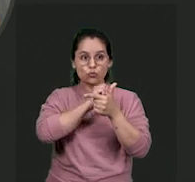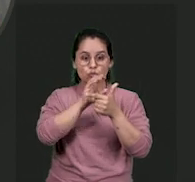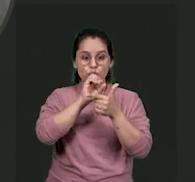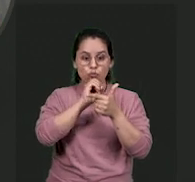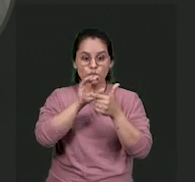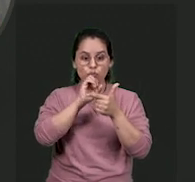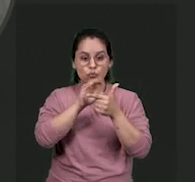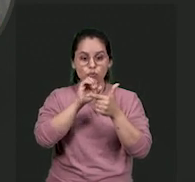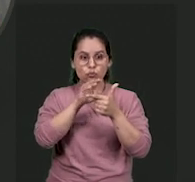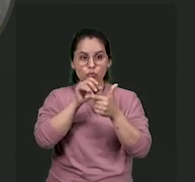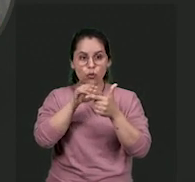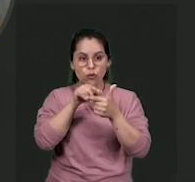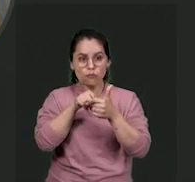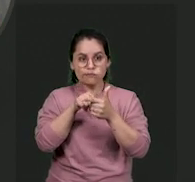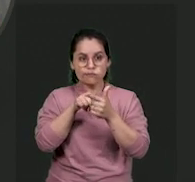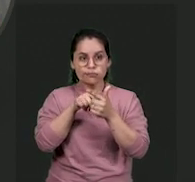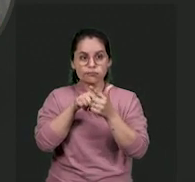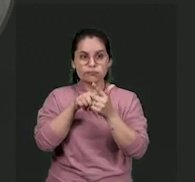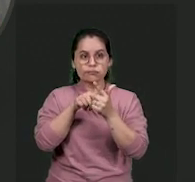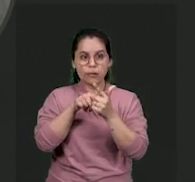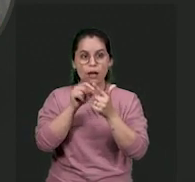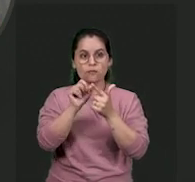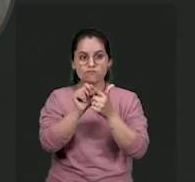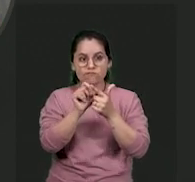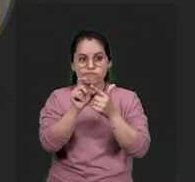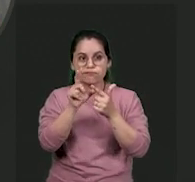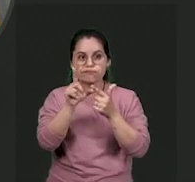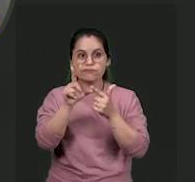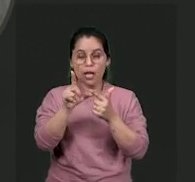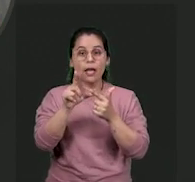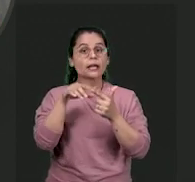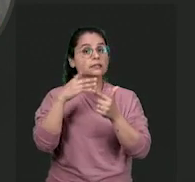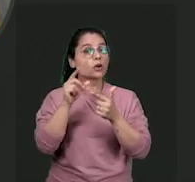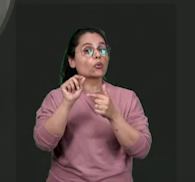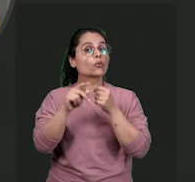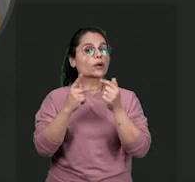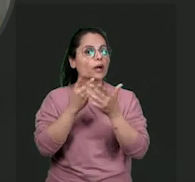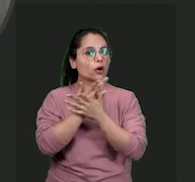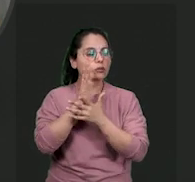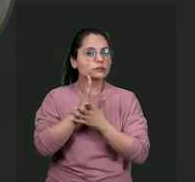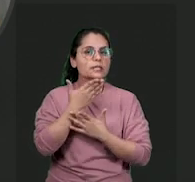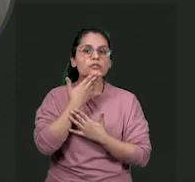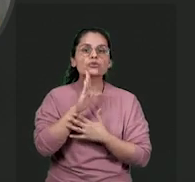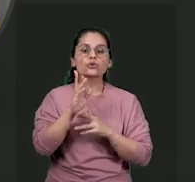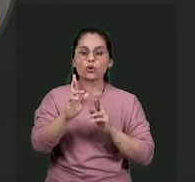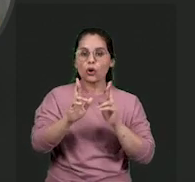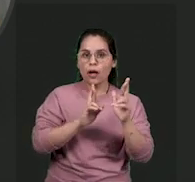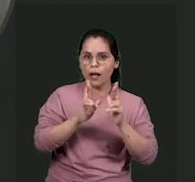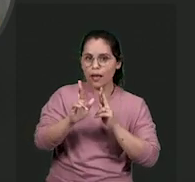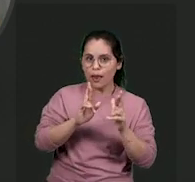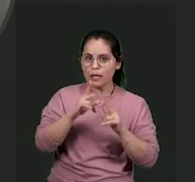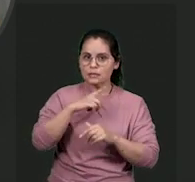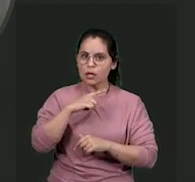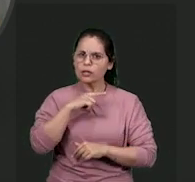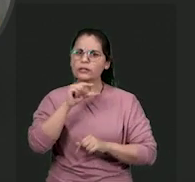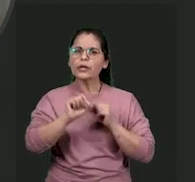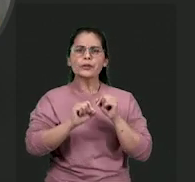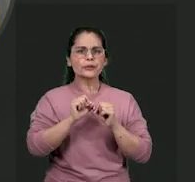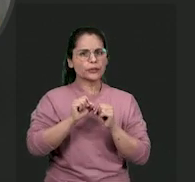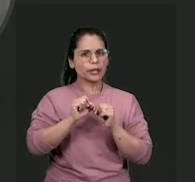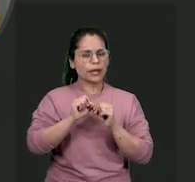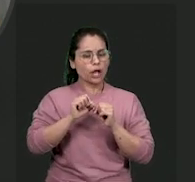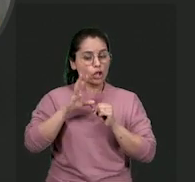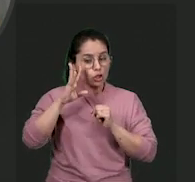fica duro ou ereto, aumentando o tamanho. Então, veja só a relação que existe